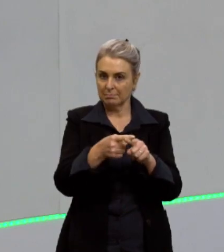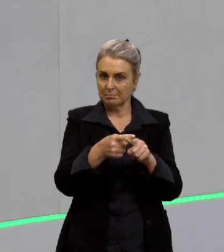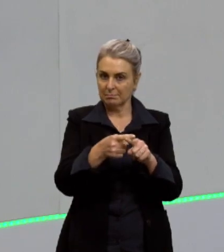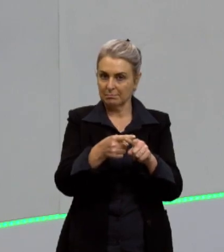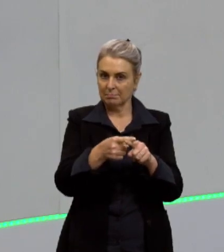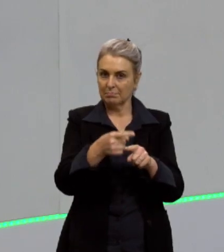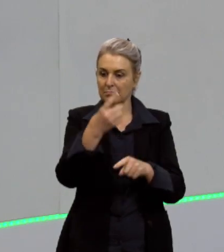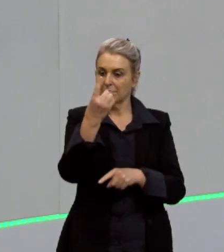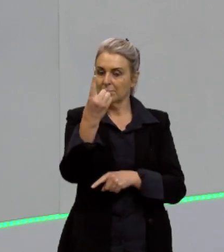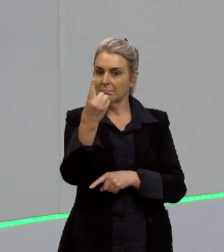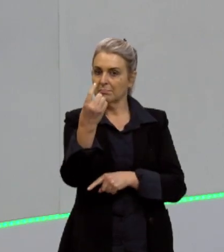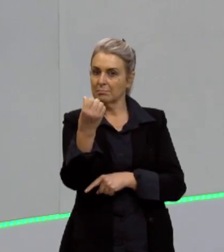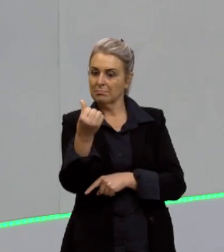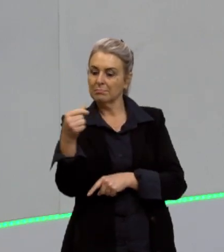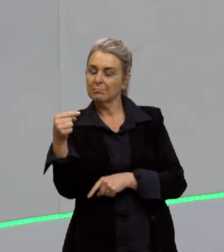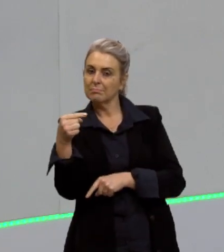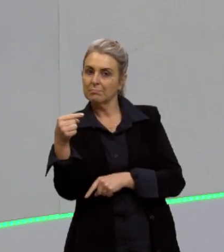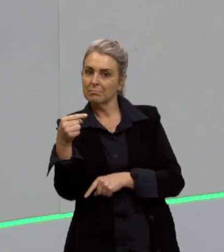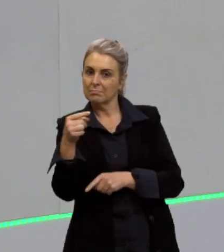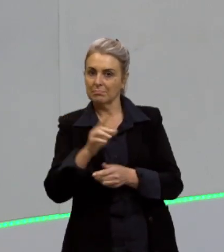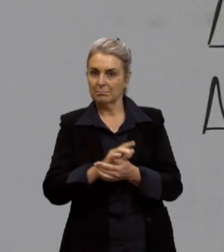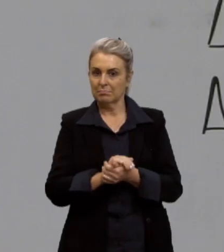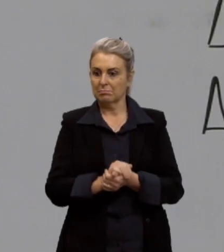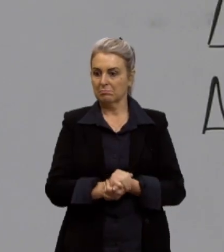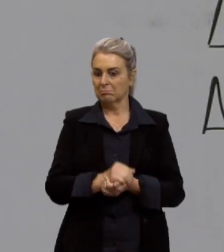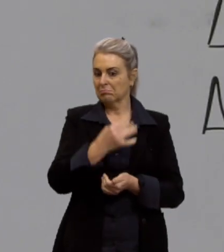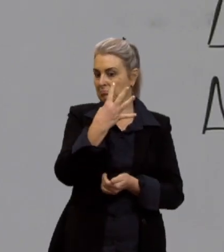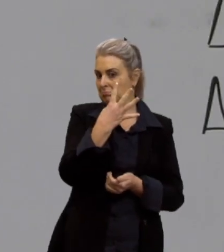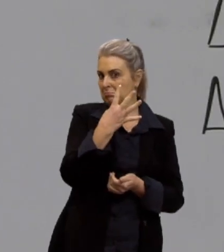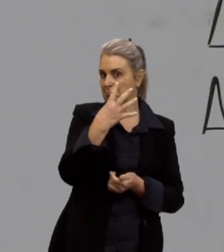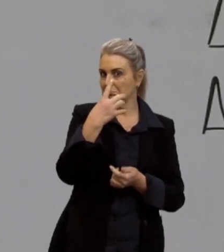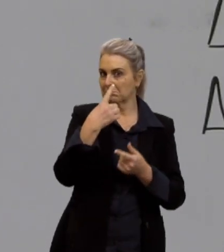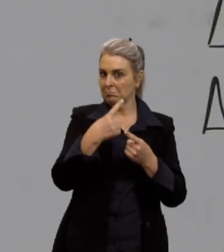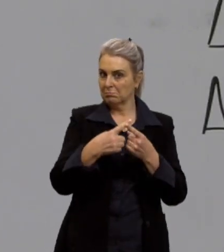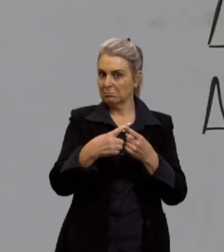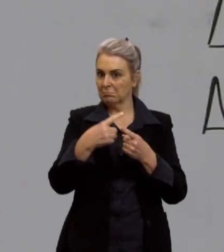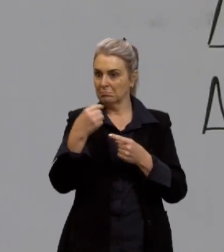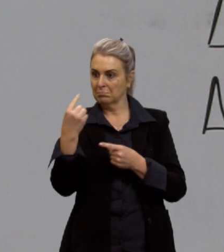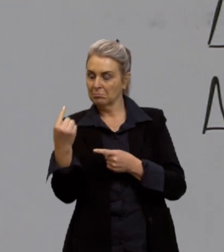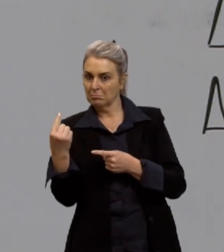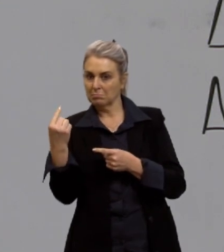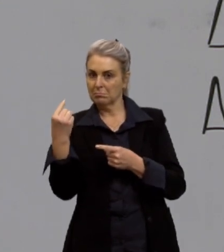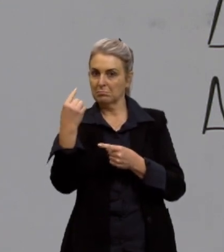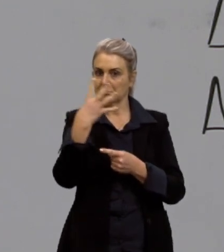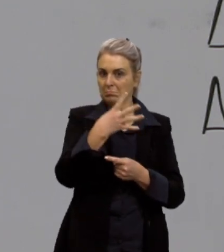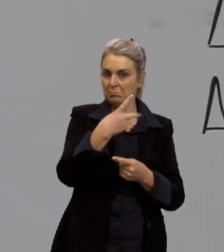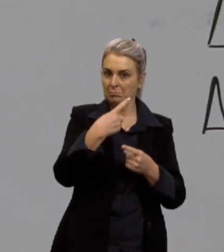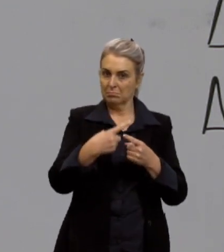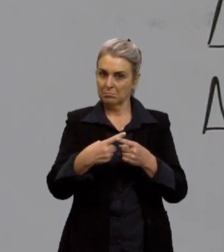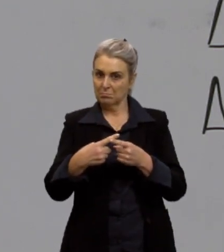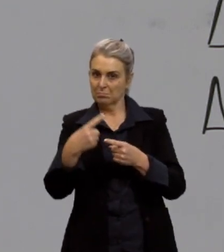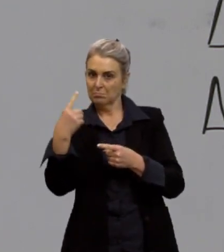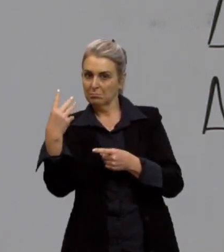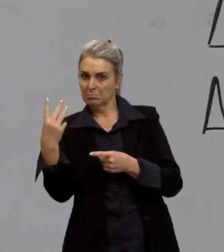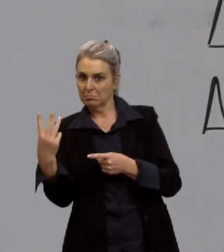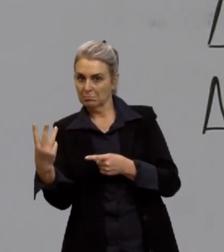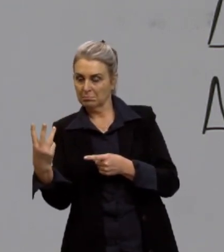Então, 16 menos 4 vezes 1, 4 vezes 3,